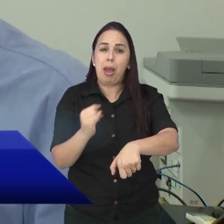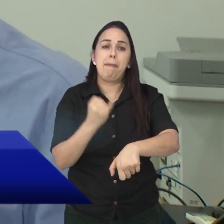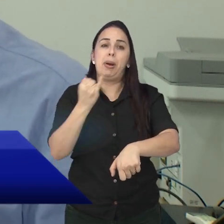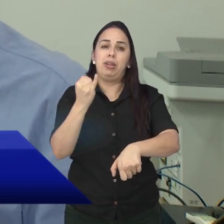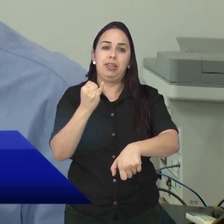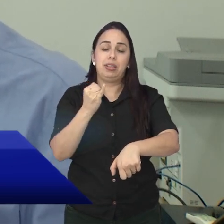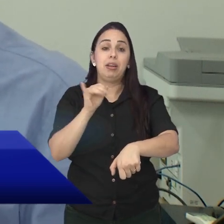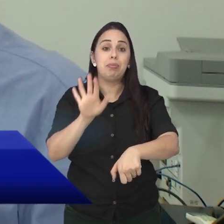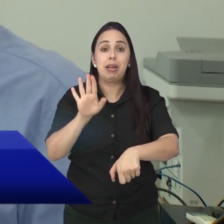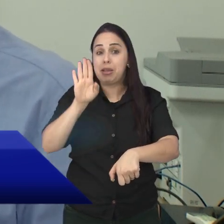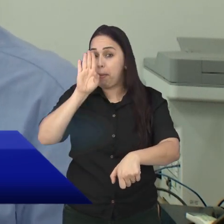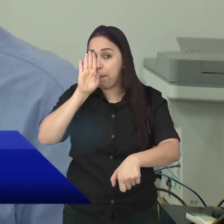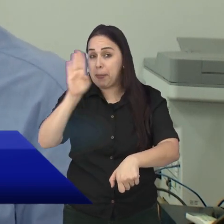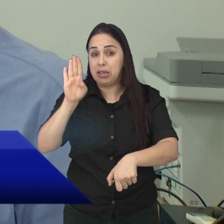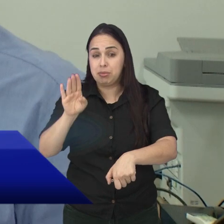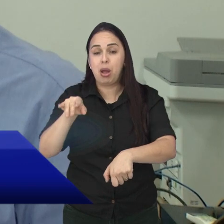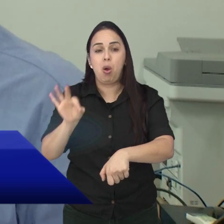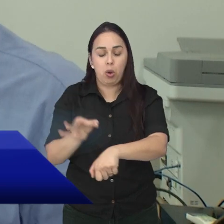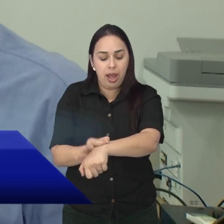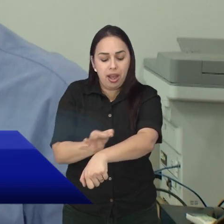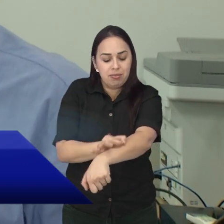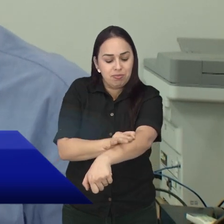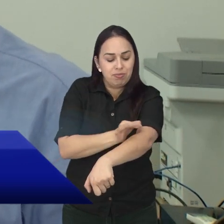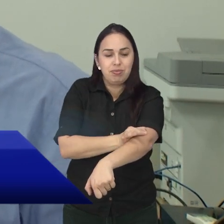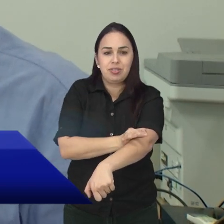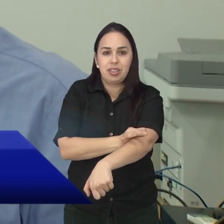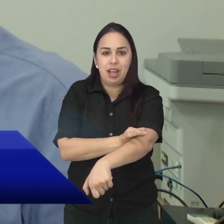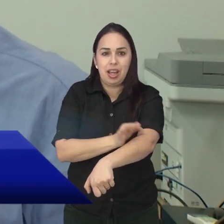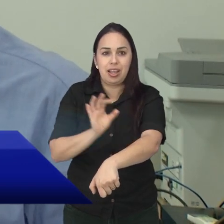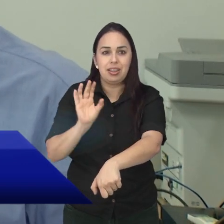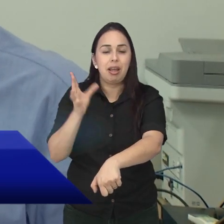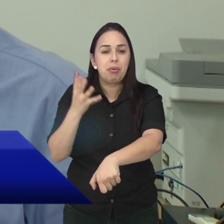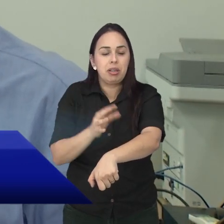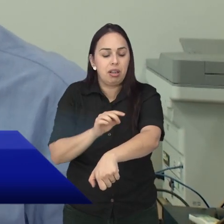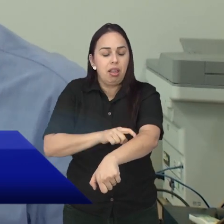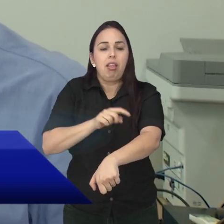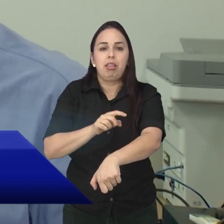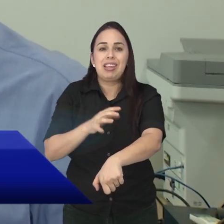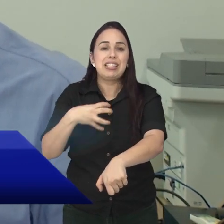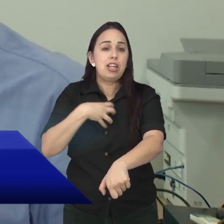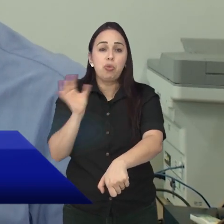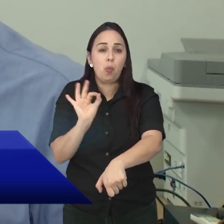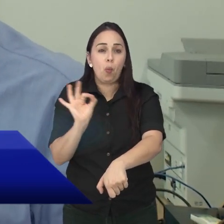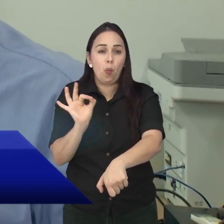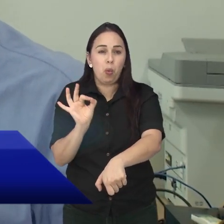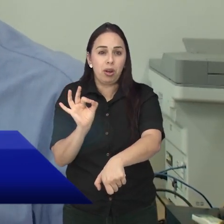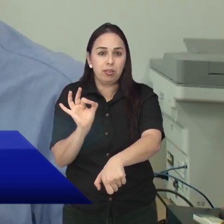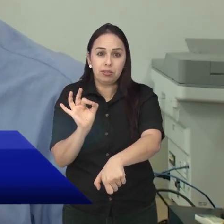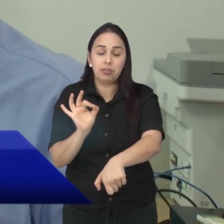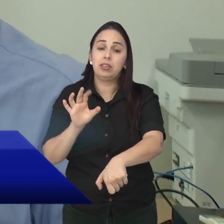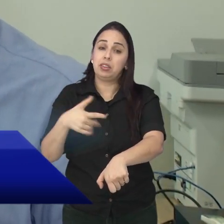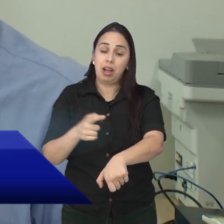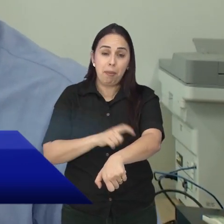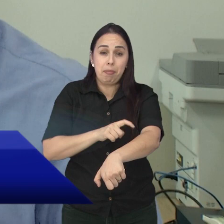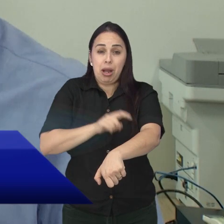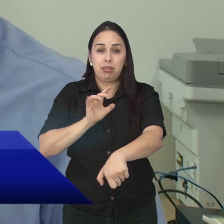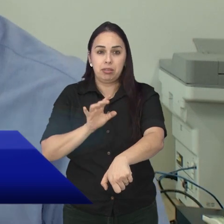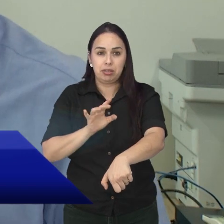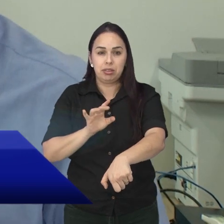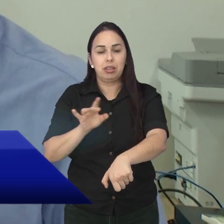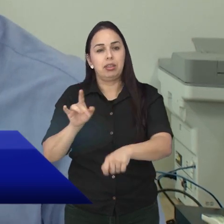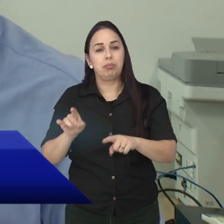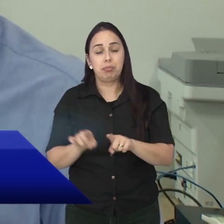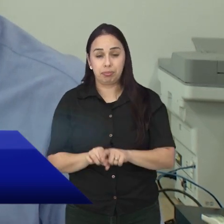são o mais importante é exatamente que essas manchas, em geral, têm perda de sensibilidade. E a primeira sensibilidade a ser